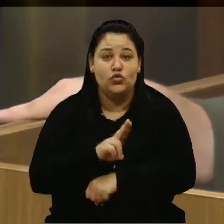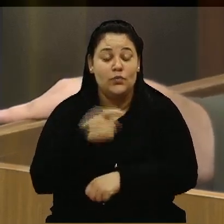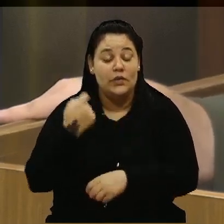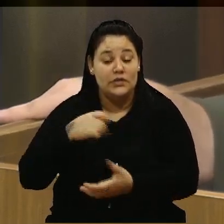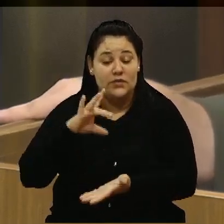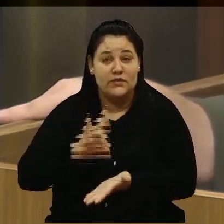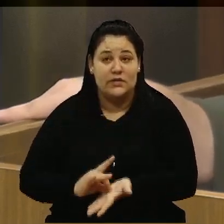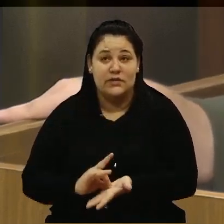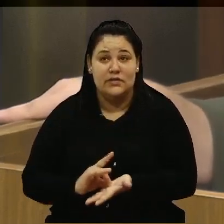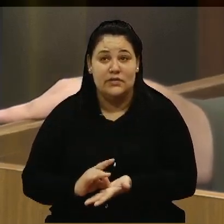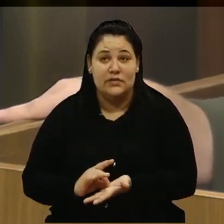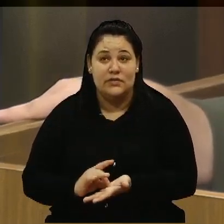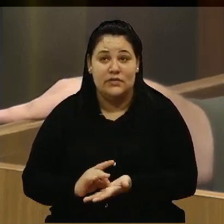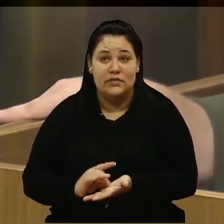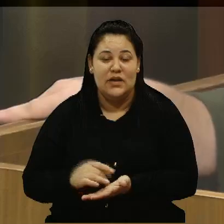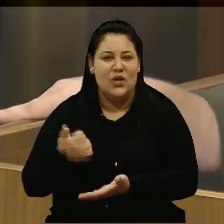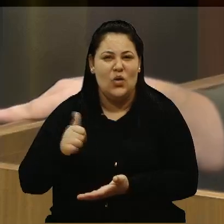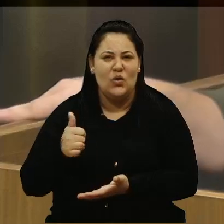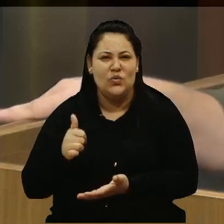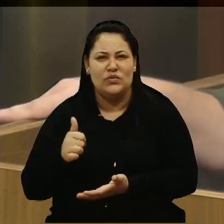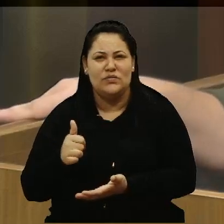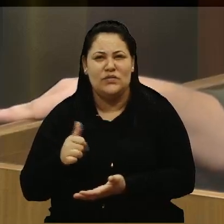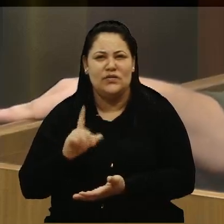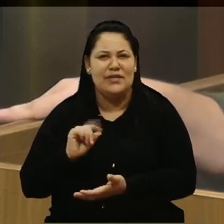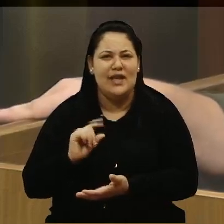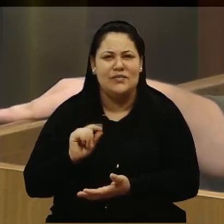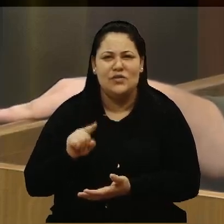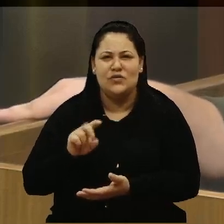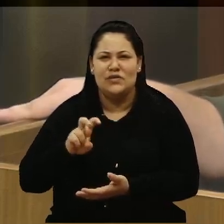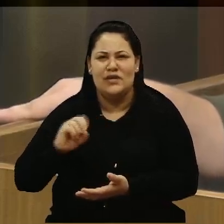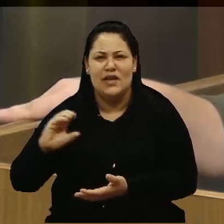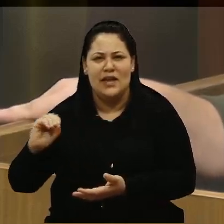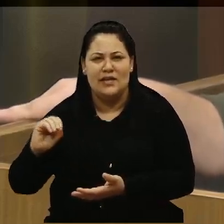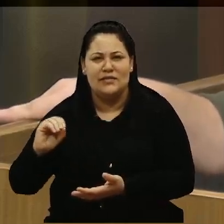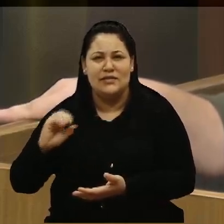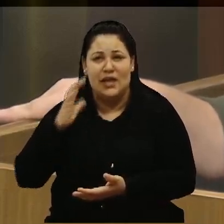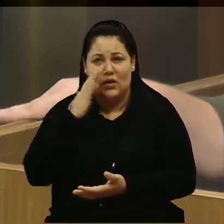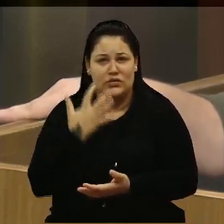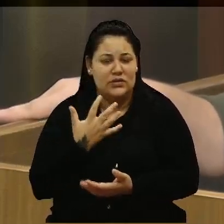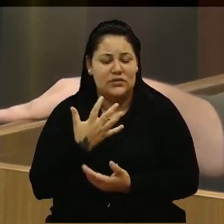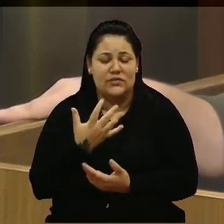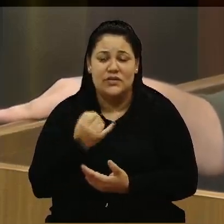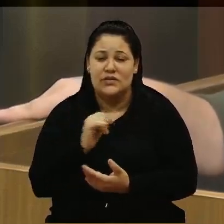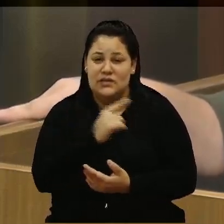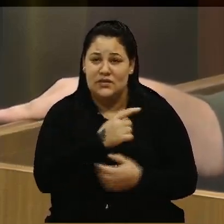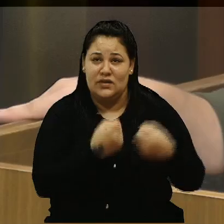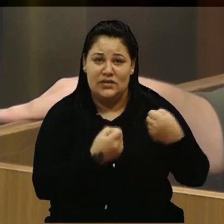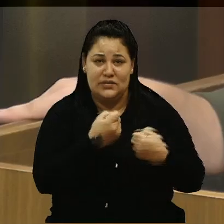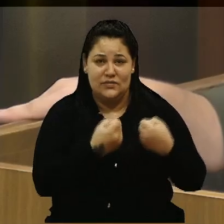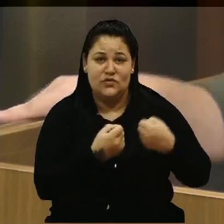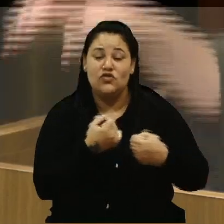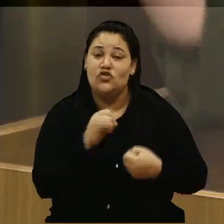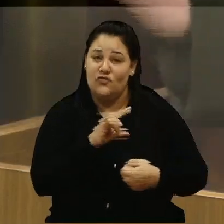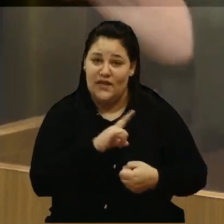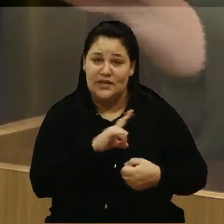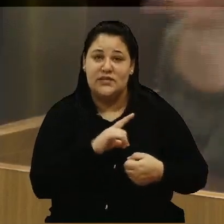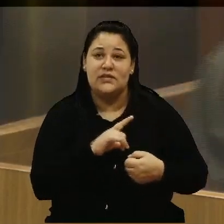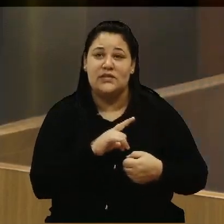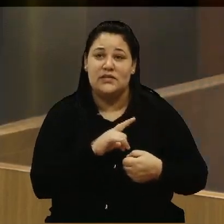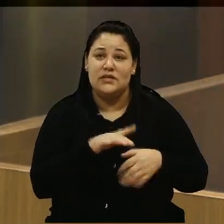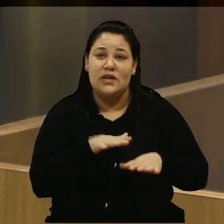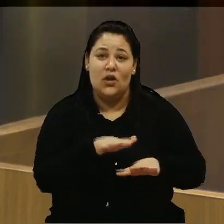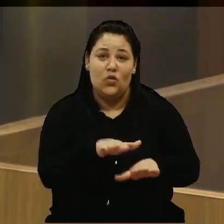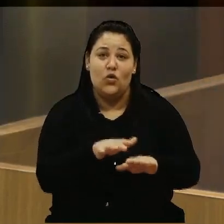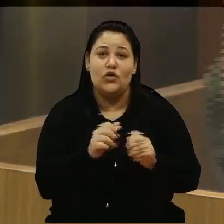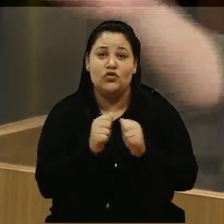registrado. Então, seria mais de 11.000, 10.500 castrações que teriam acontecido se aquele castramóvel estivesse na rua. Junto com o